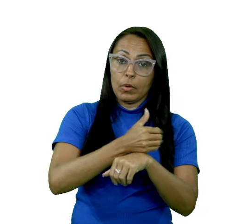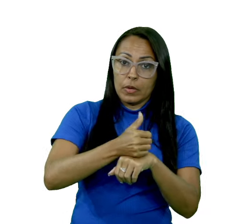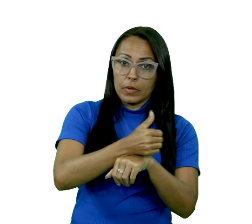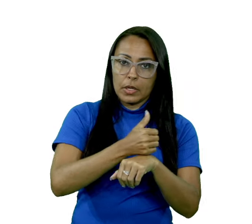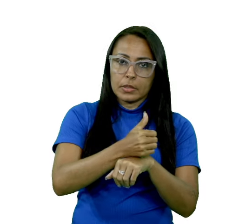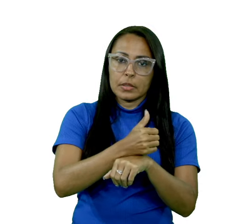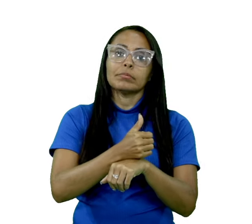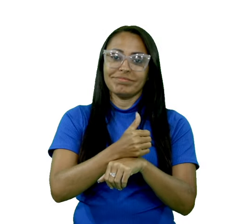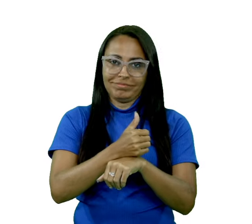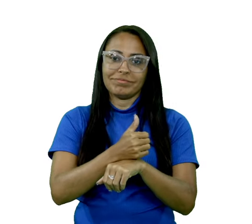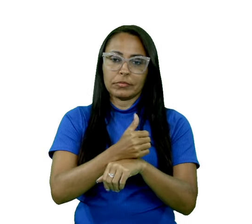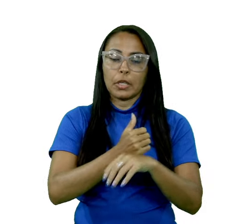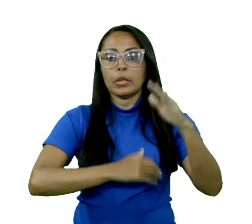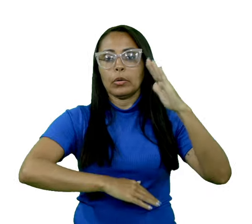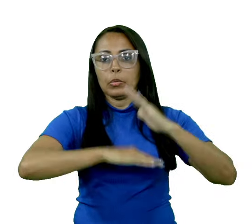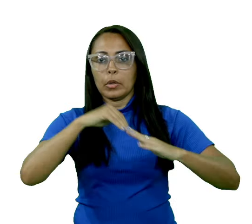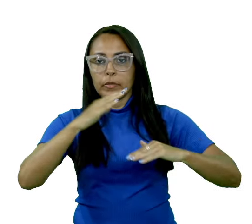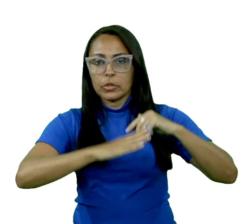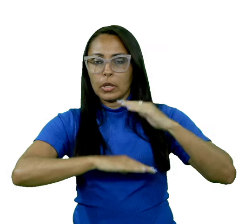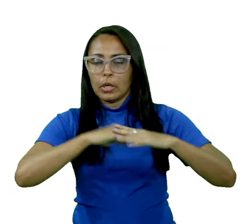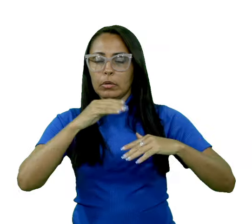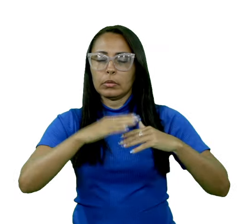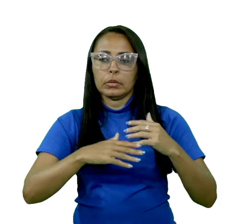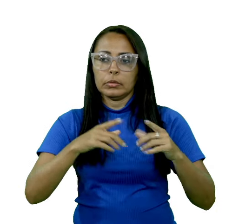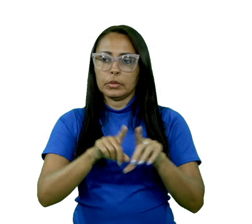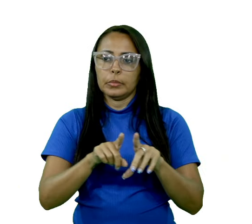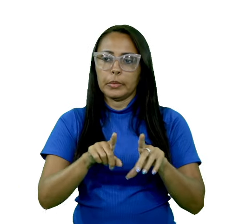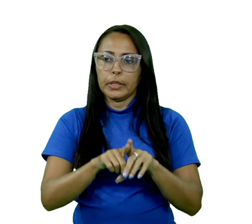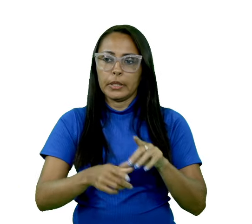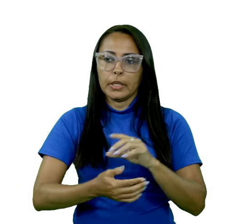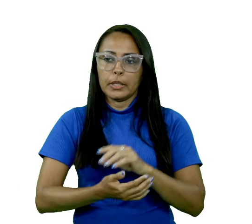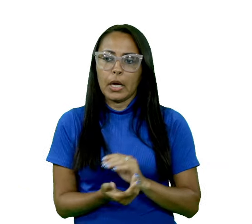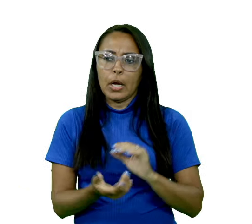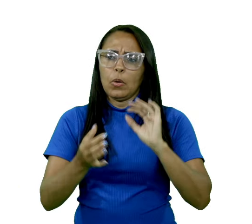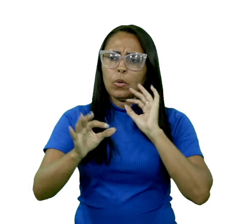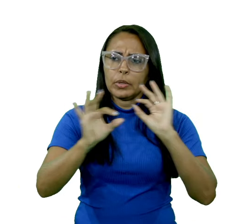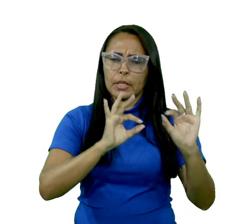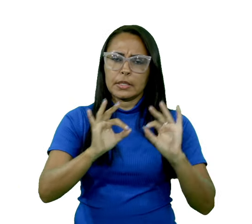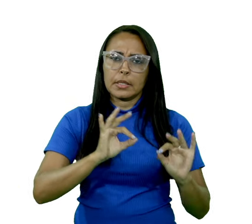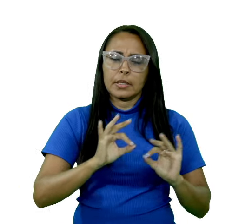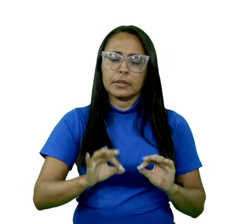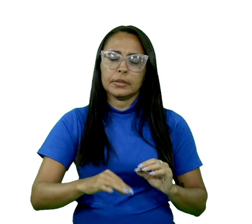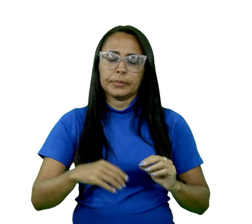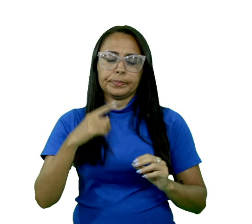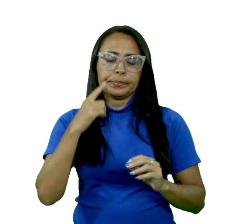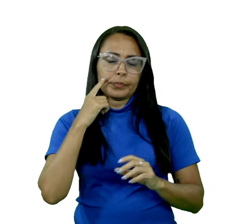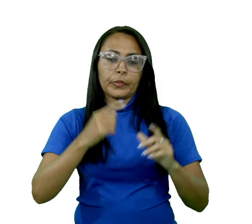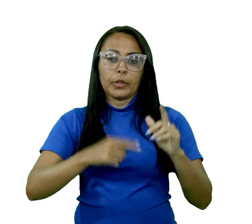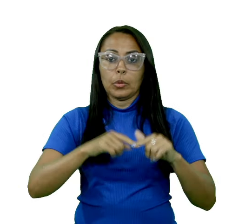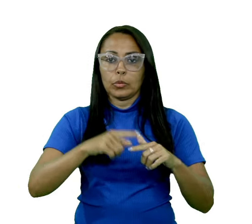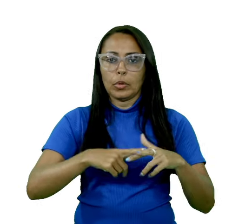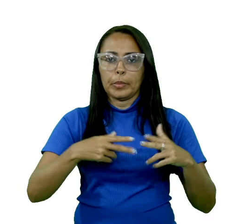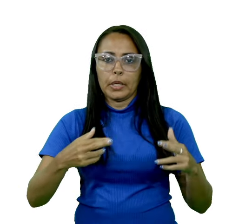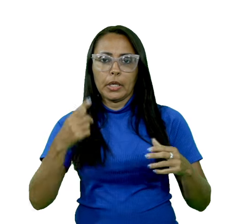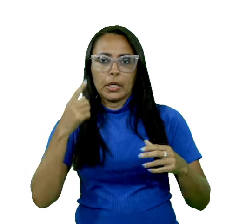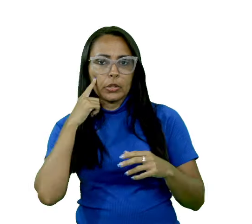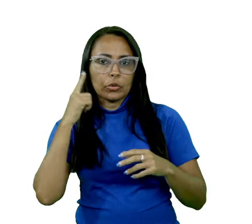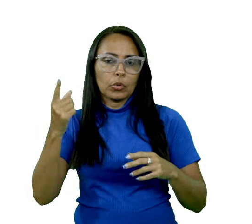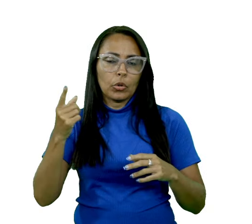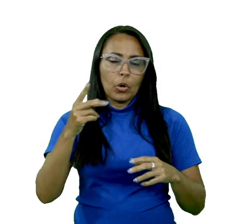profissional, sobretudo nos trabalhos que dizem respeito à roteirização, né, o rastreamento do produto, do